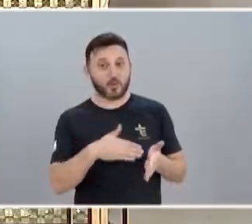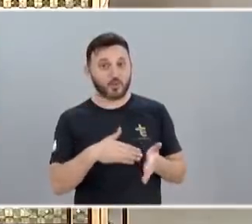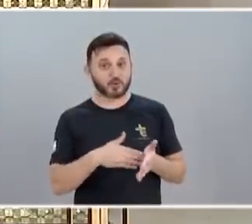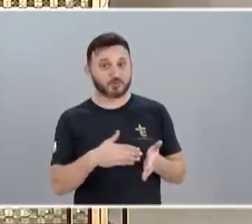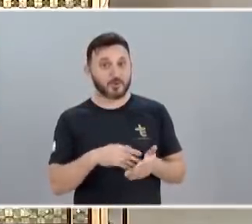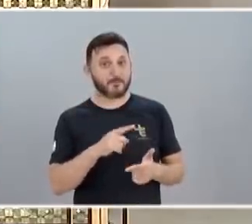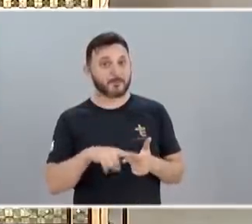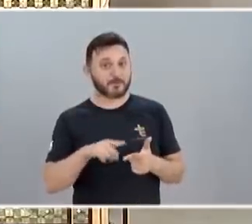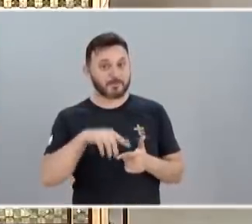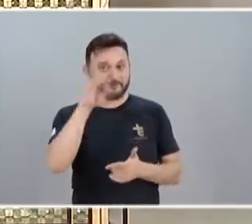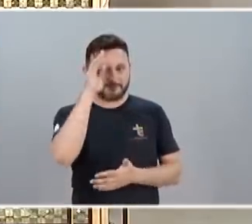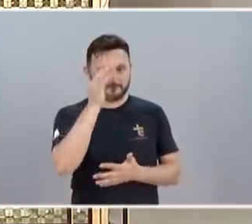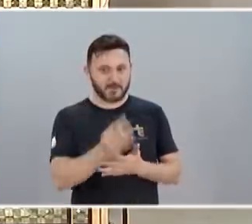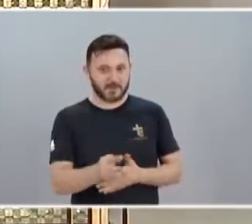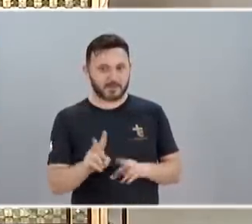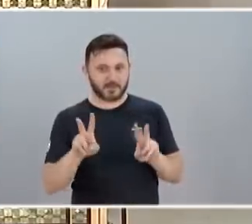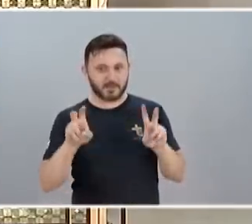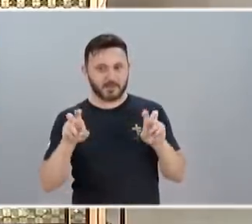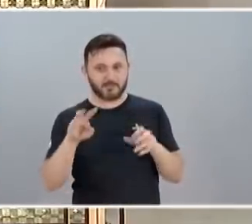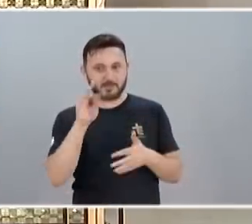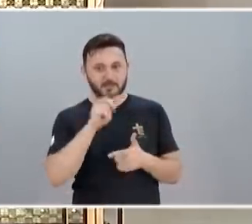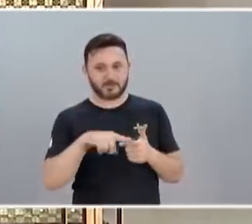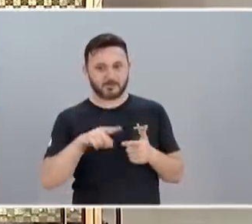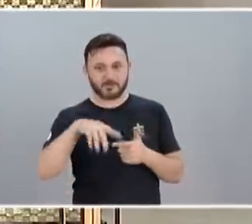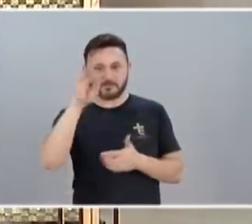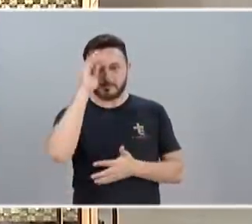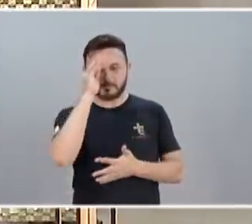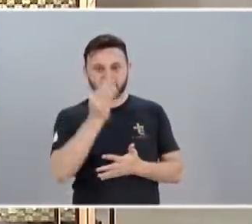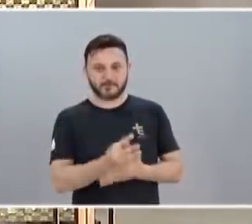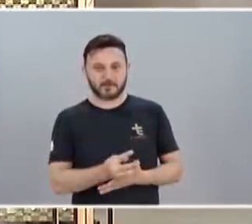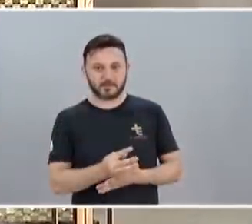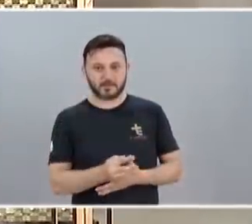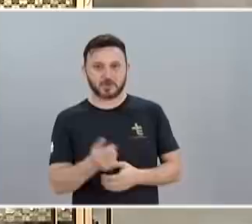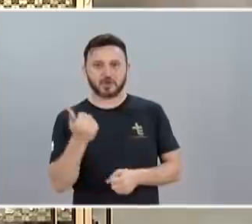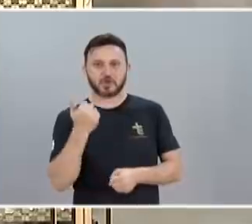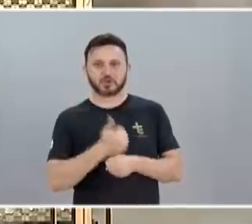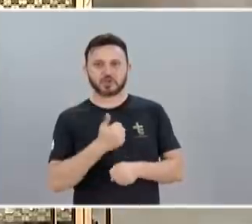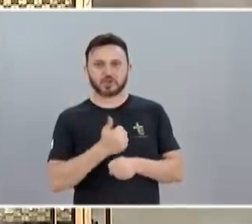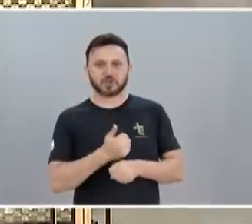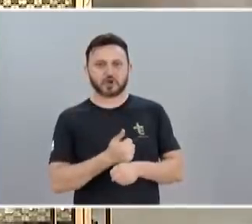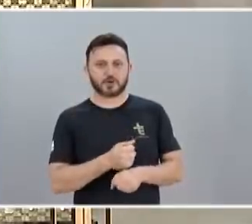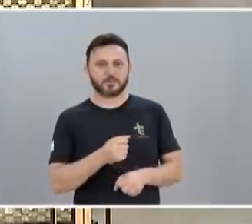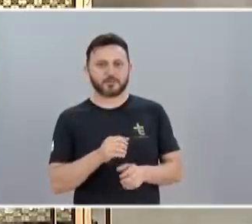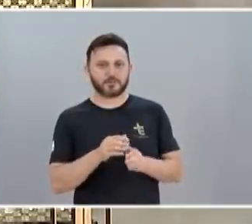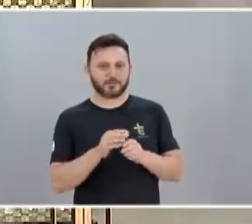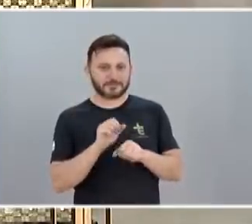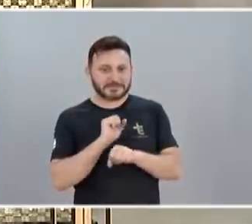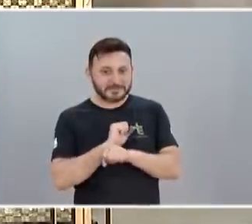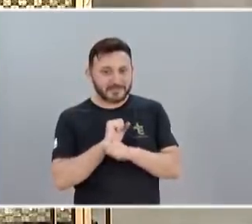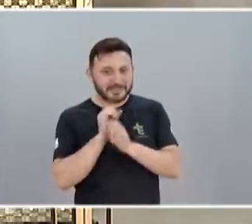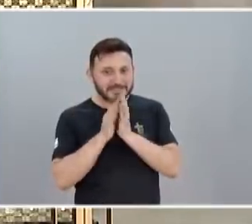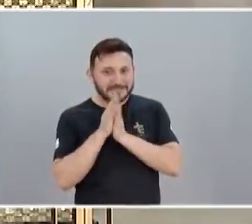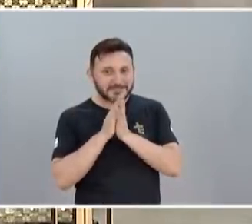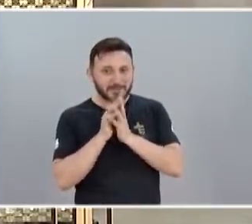fé. Problema de fé. Diretor, segura aí um pouquinho. Segura aí,